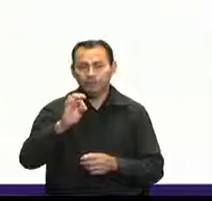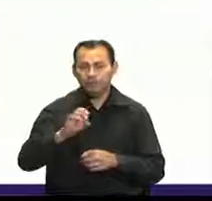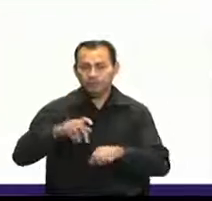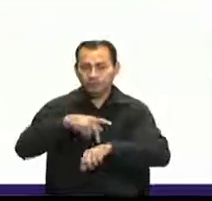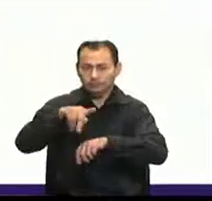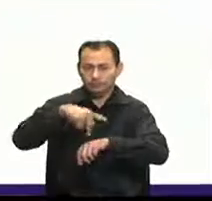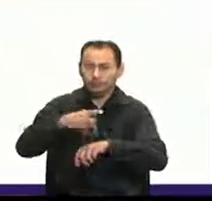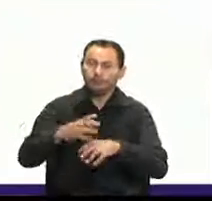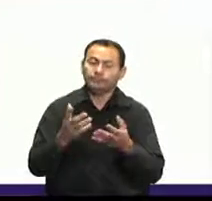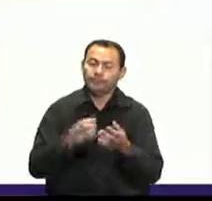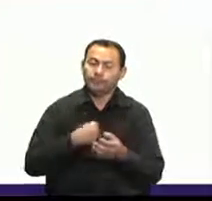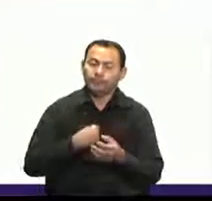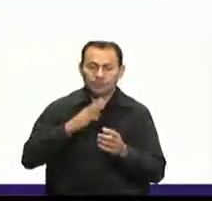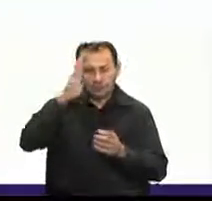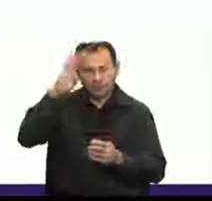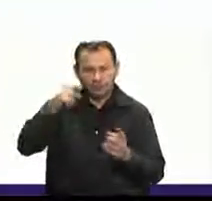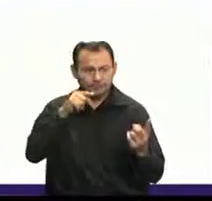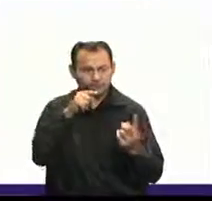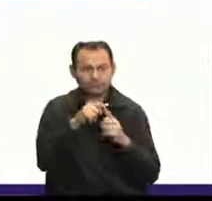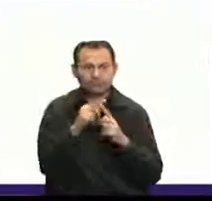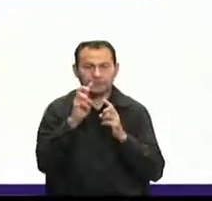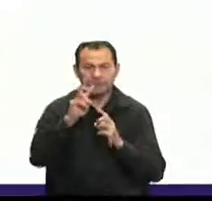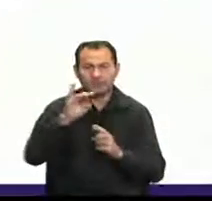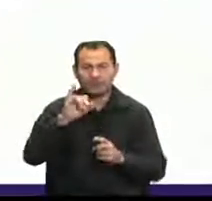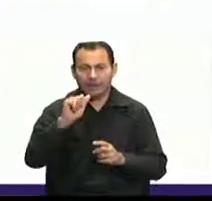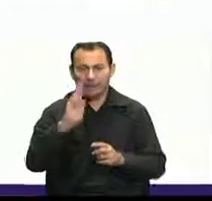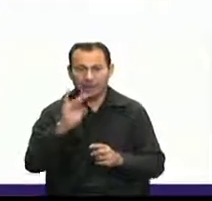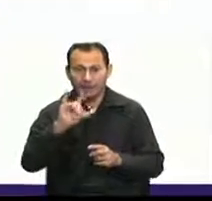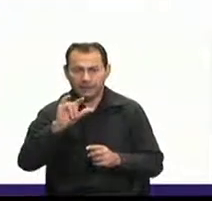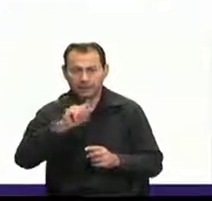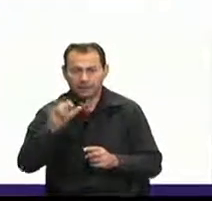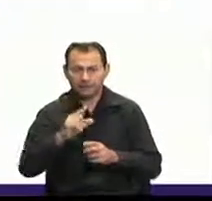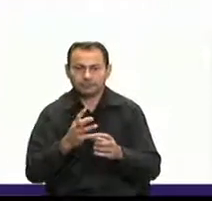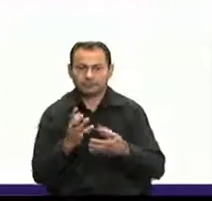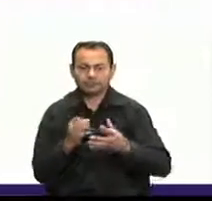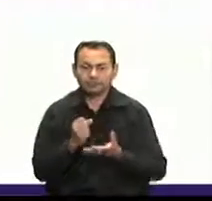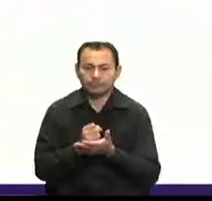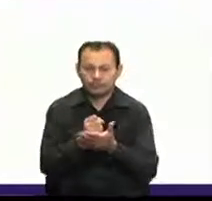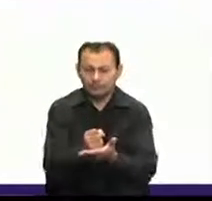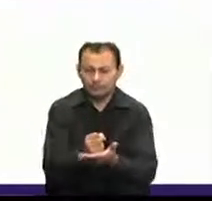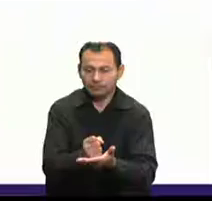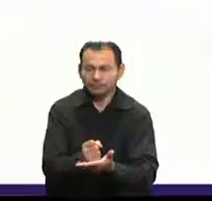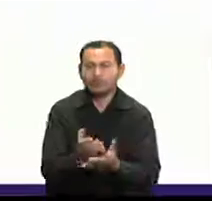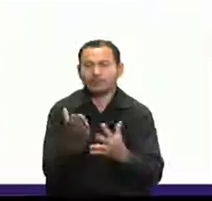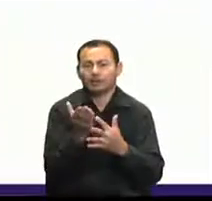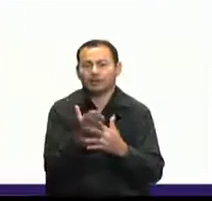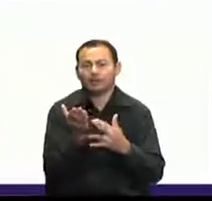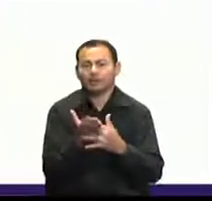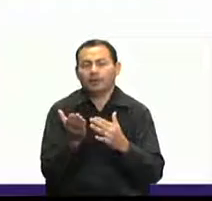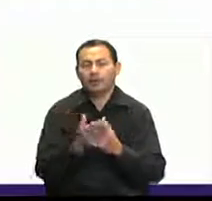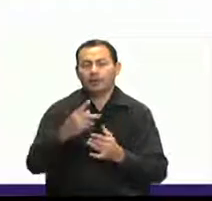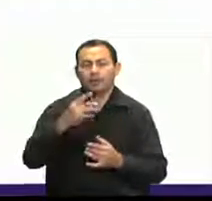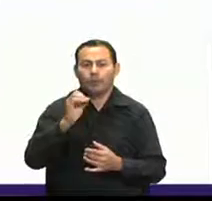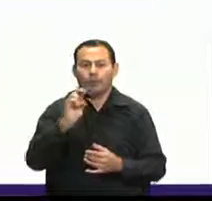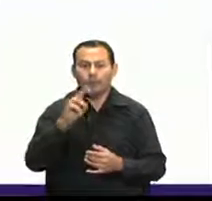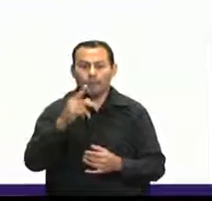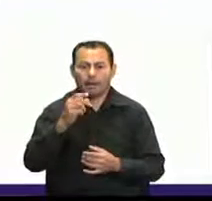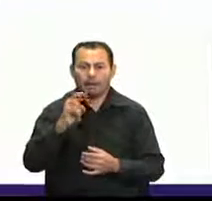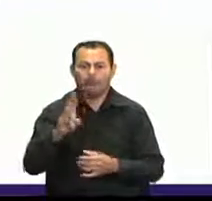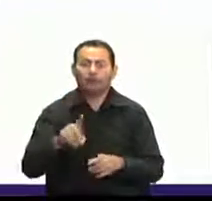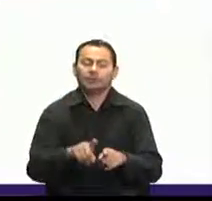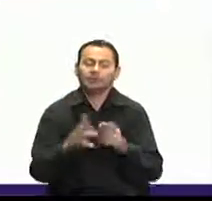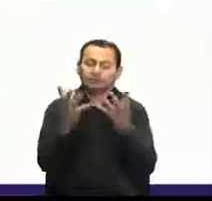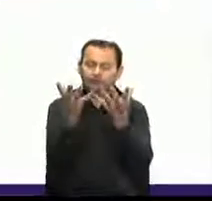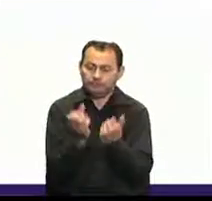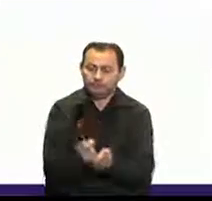país então o seu principal objetivo é viabilizar essa intermediação entre poupadores e tomadores